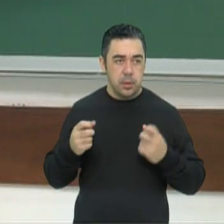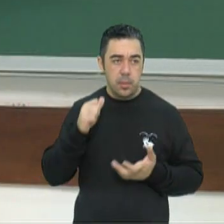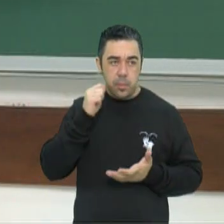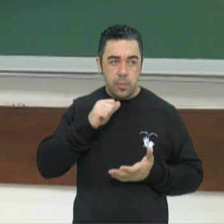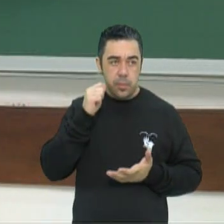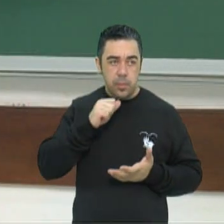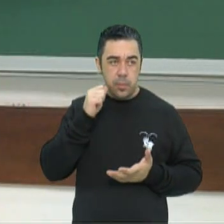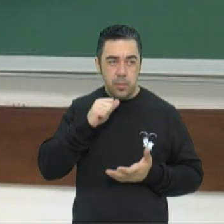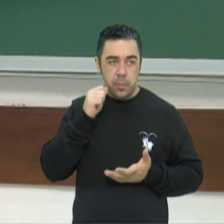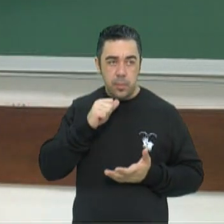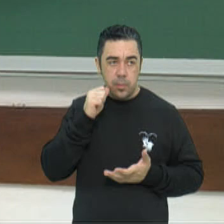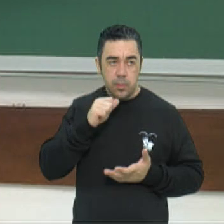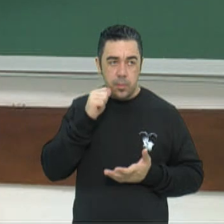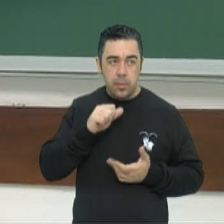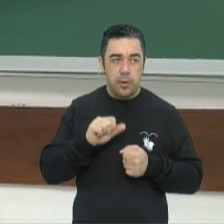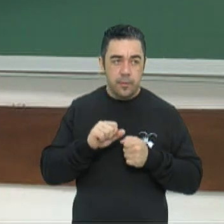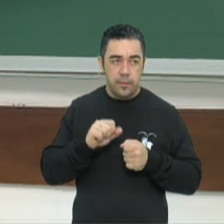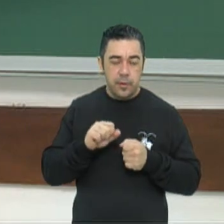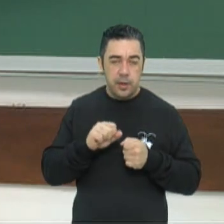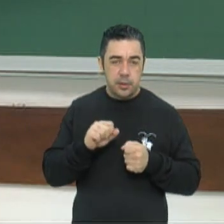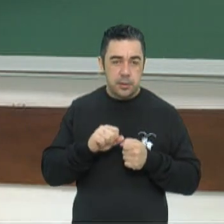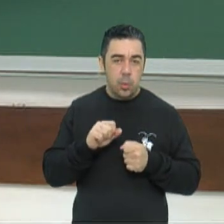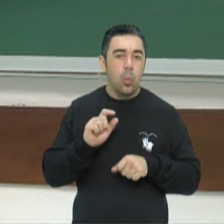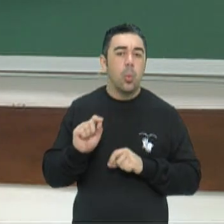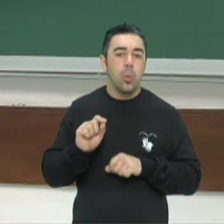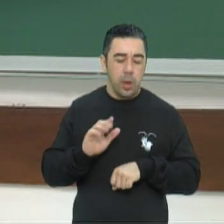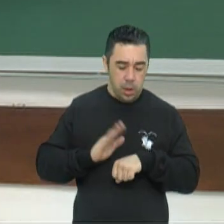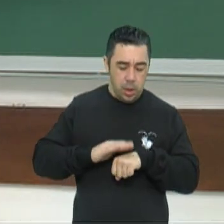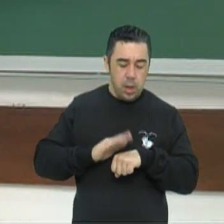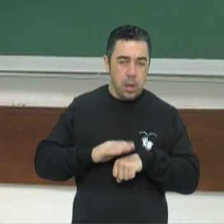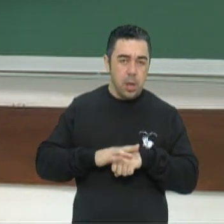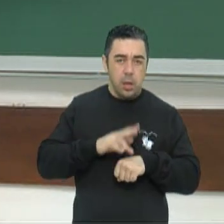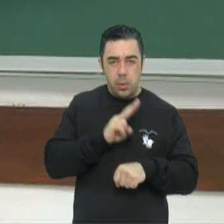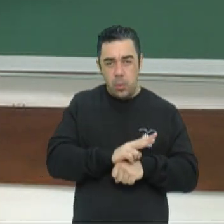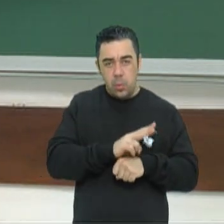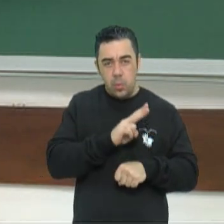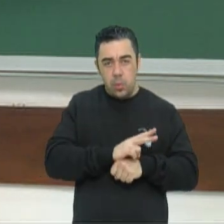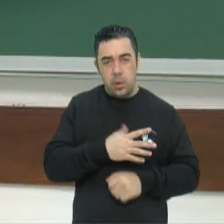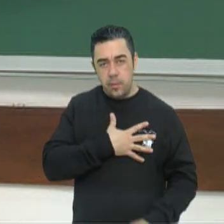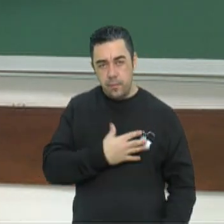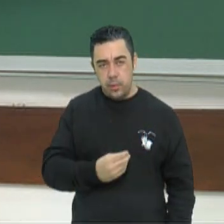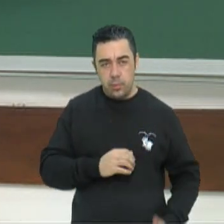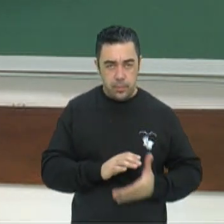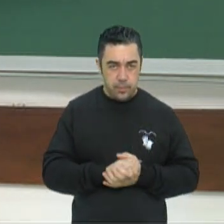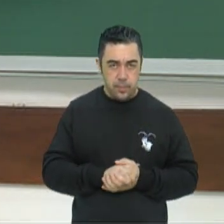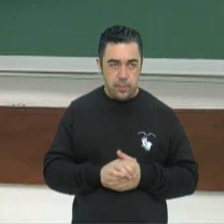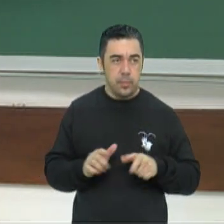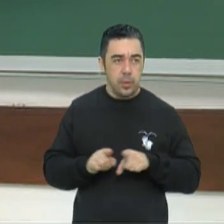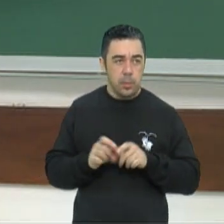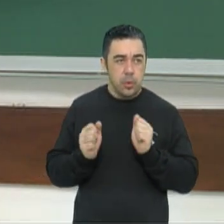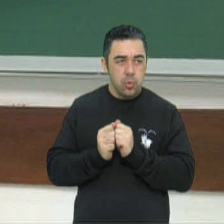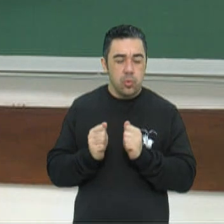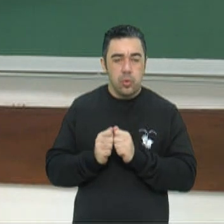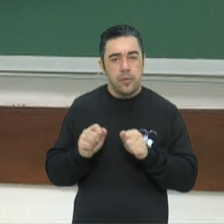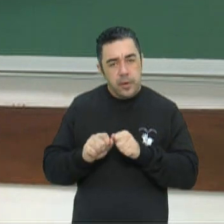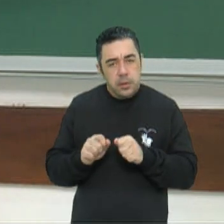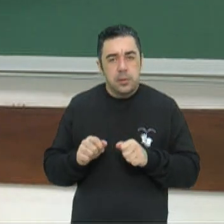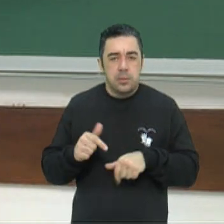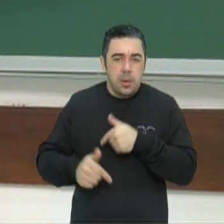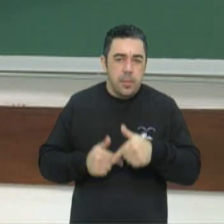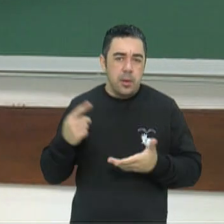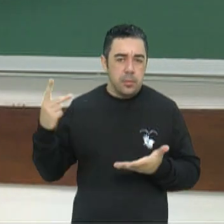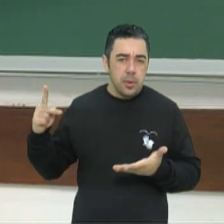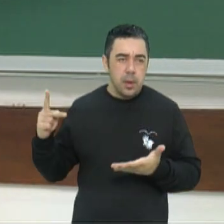mulheres fazendo esse papel de cuidado dos filhos e também com os seus instrumentos do dia a